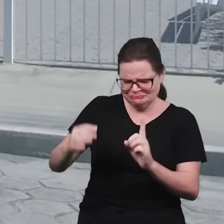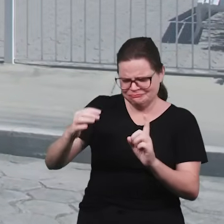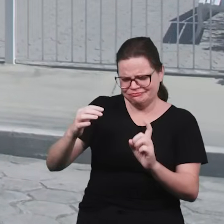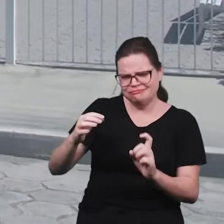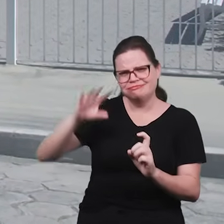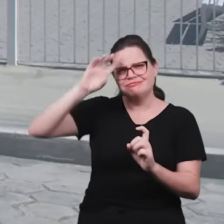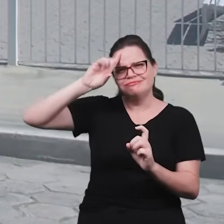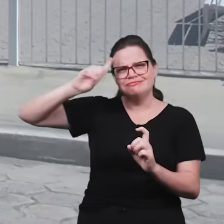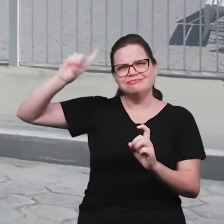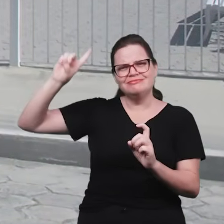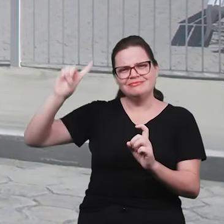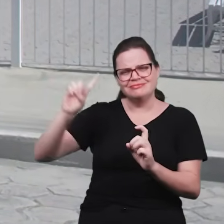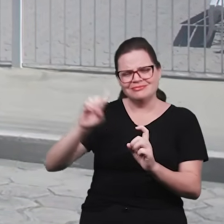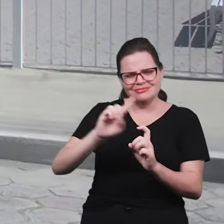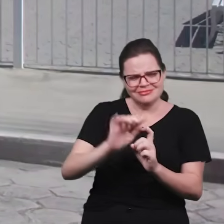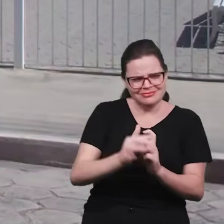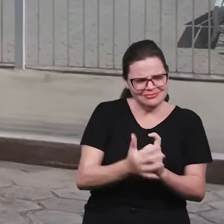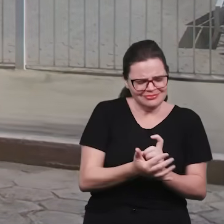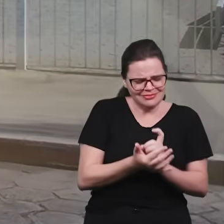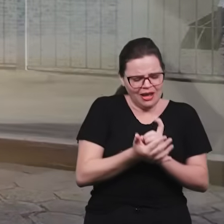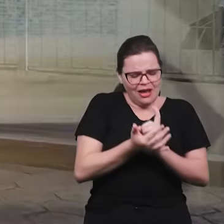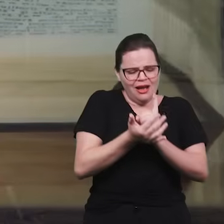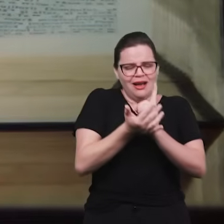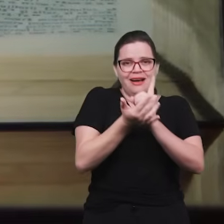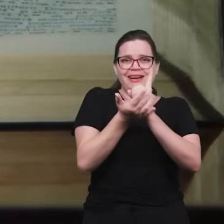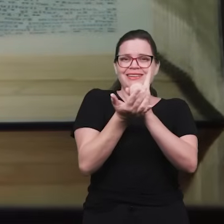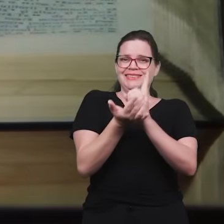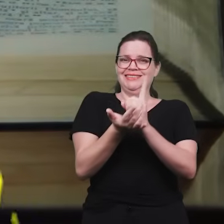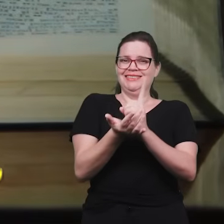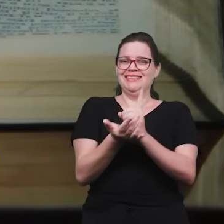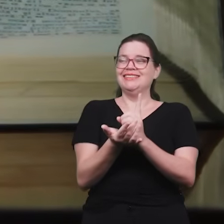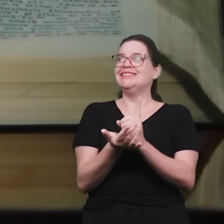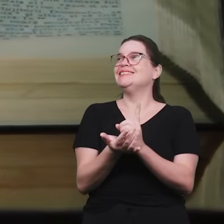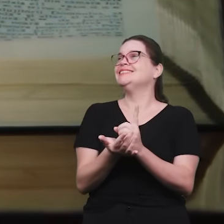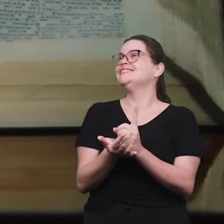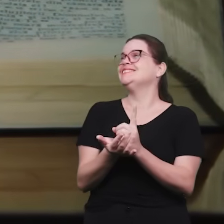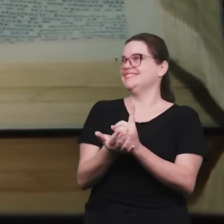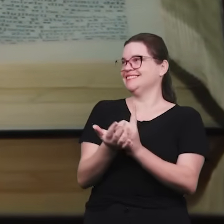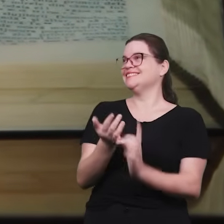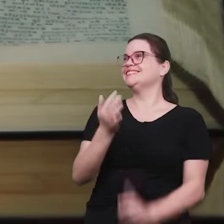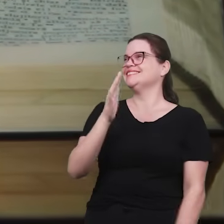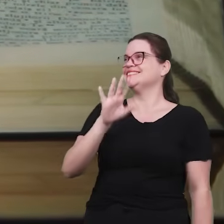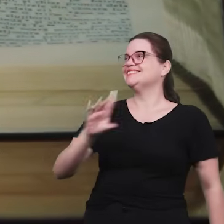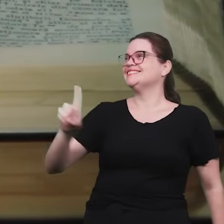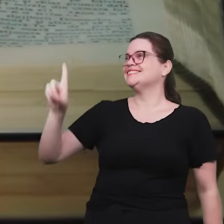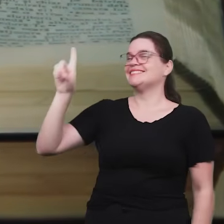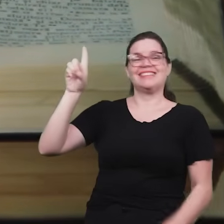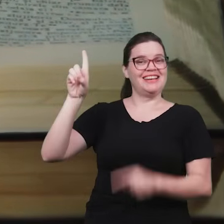sustentar. Meu Deus é muito forte.